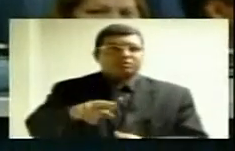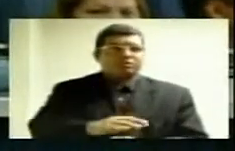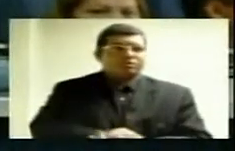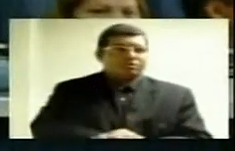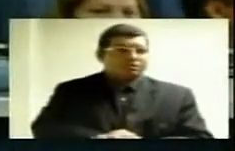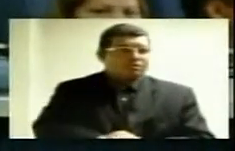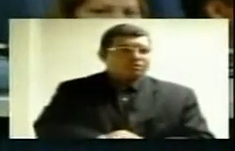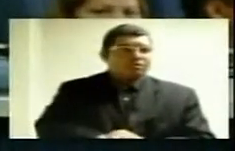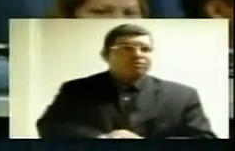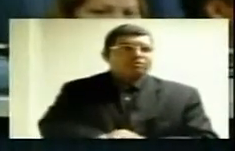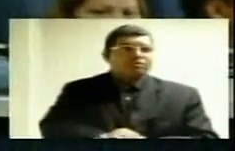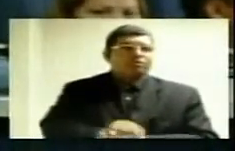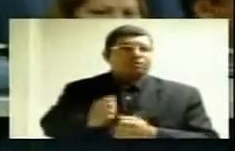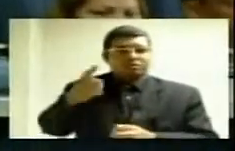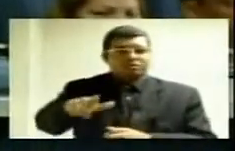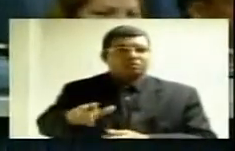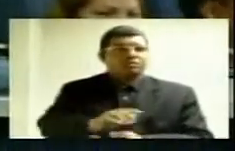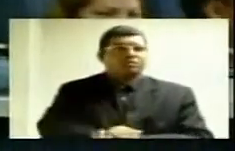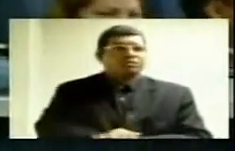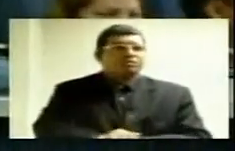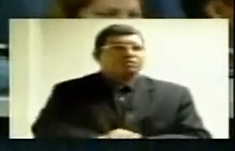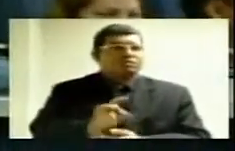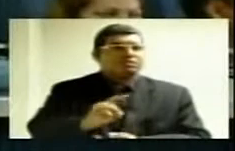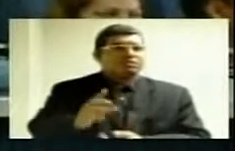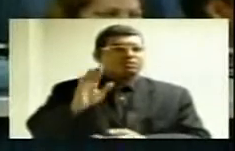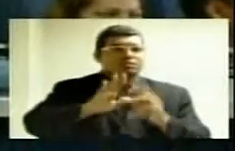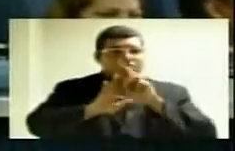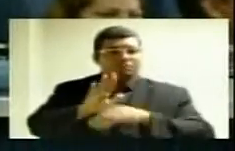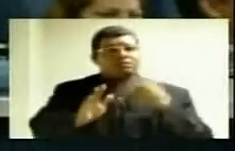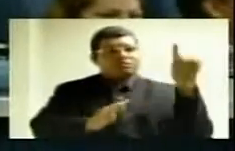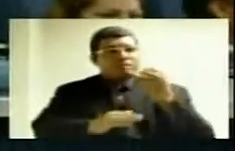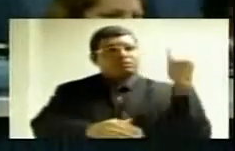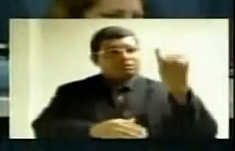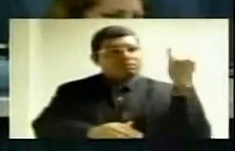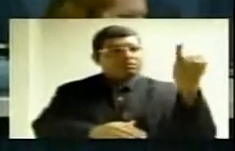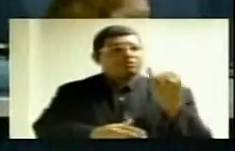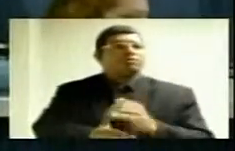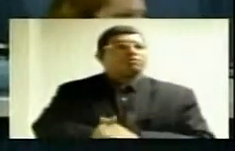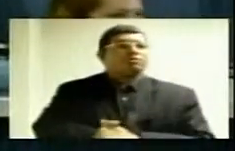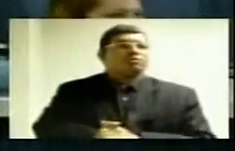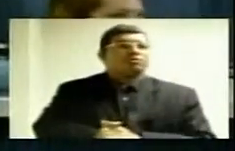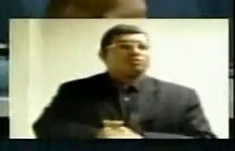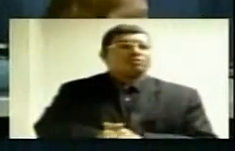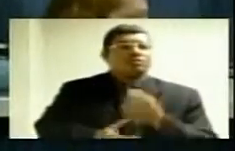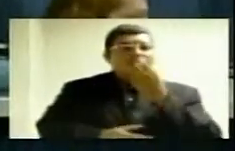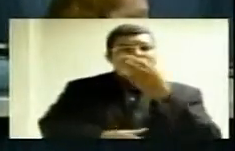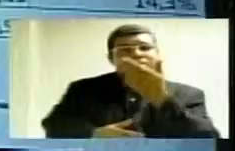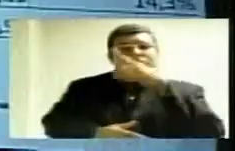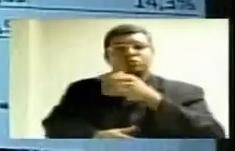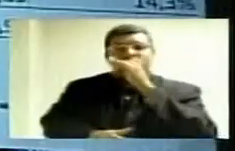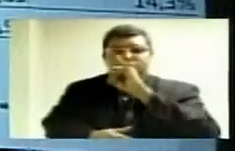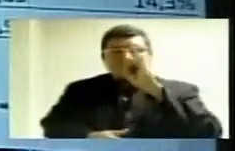quase 7 bilhões de reais. Pode passar, apenas alguns dados, pode passar. Essa é uma